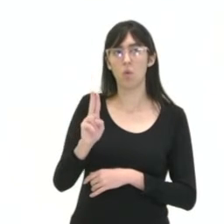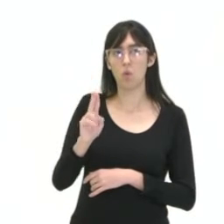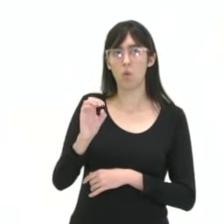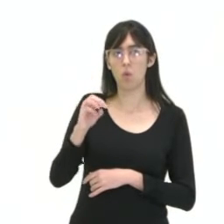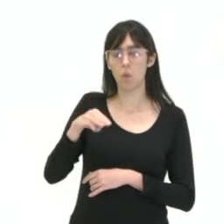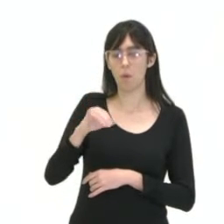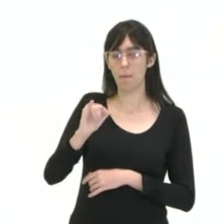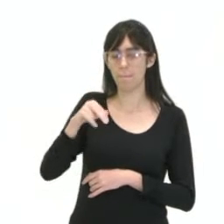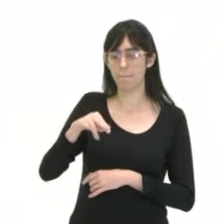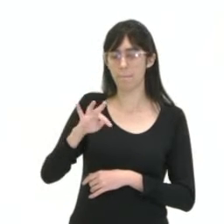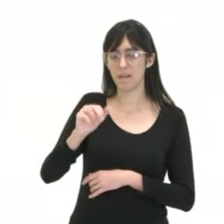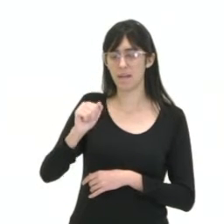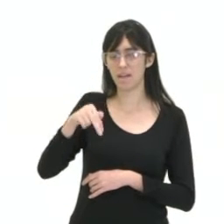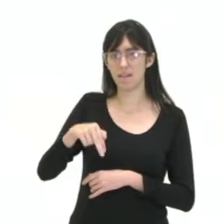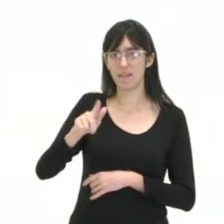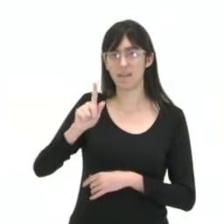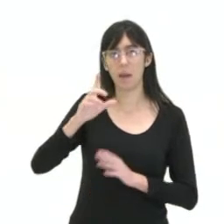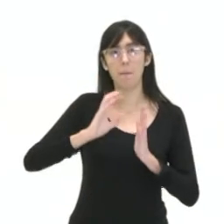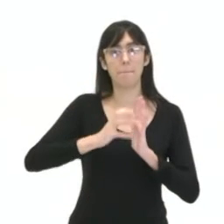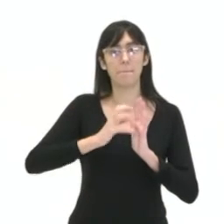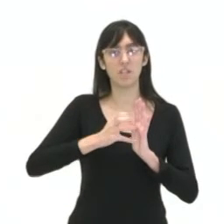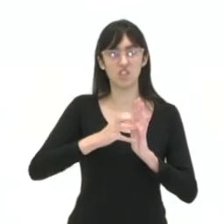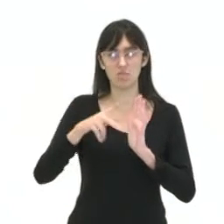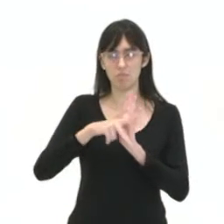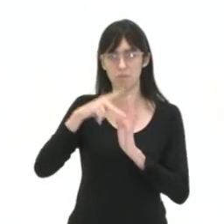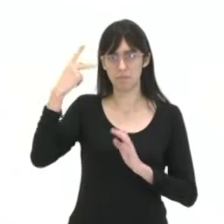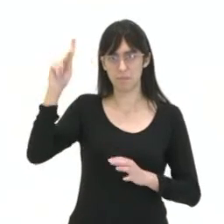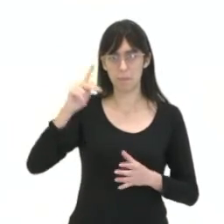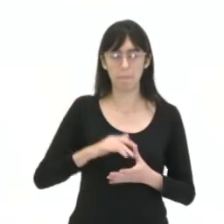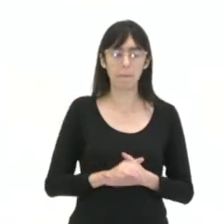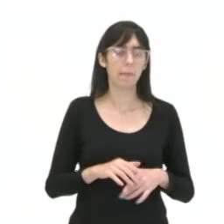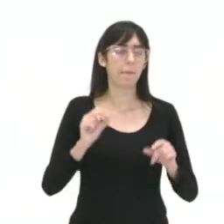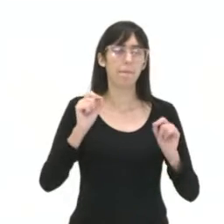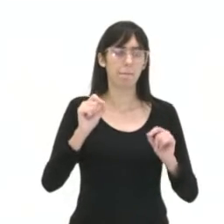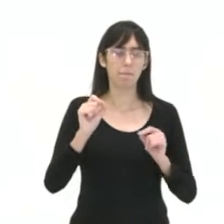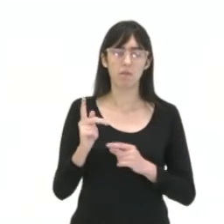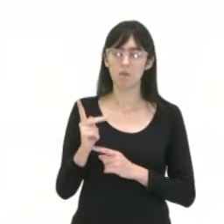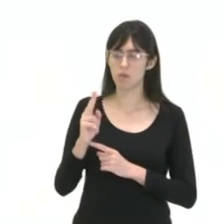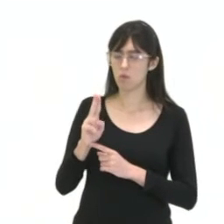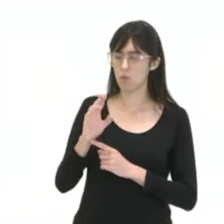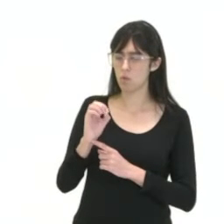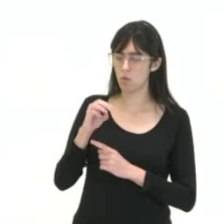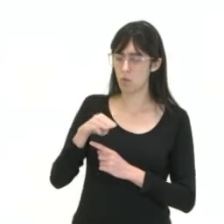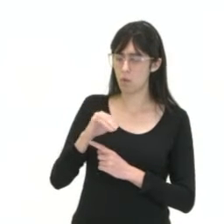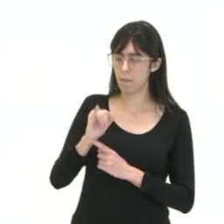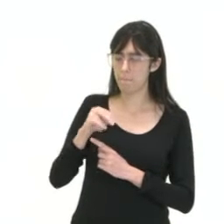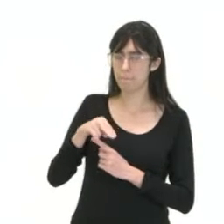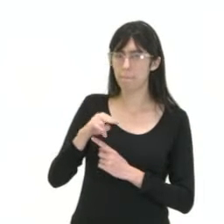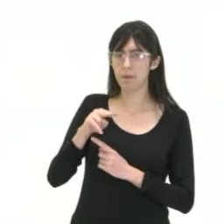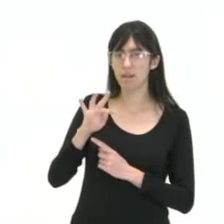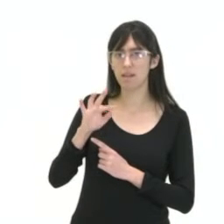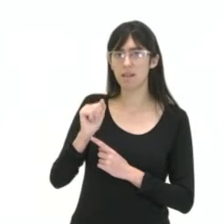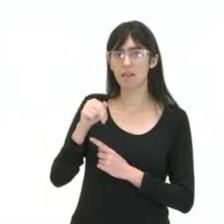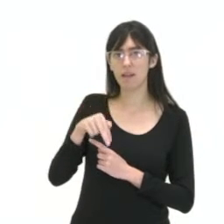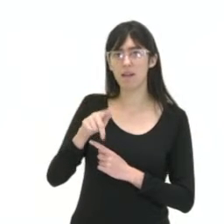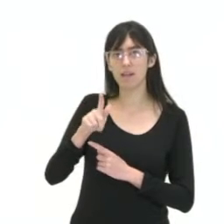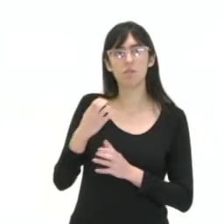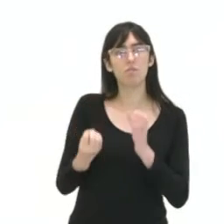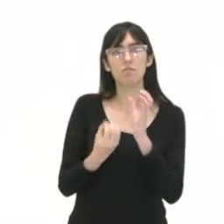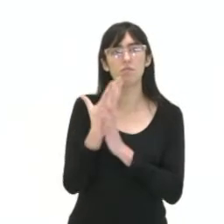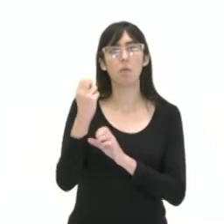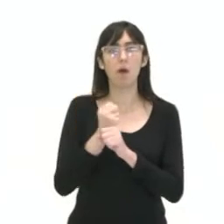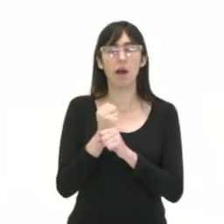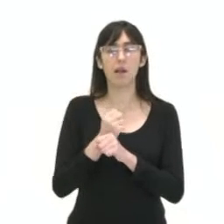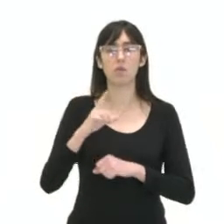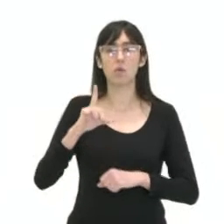Partido Nacionalista. O Kuomintang, só falando, ele foi fundado em 1894 e ele